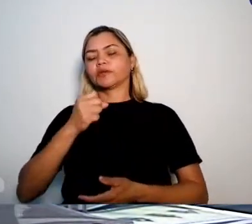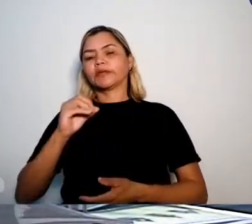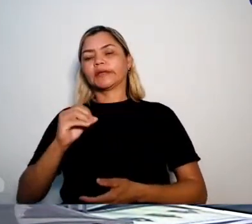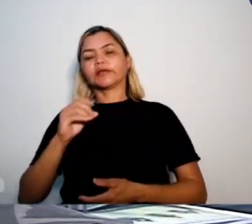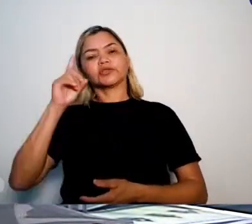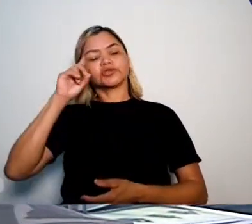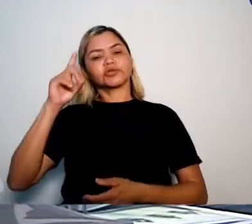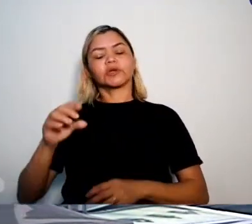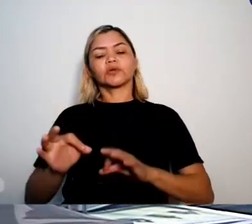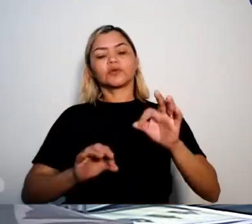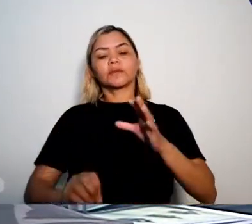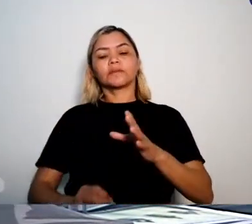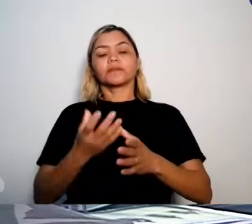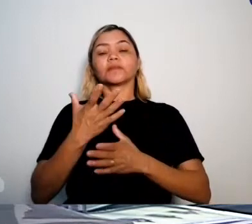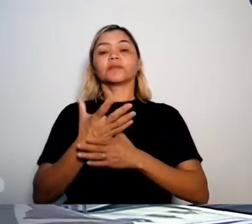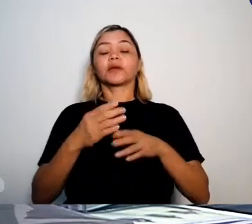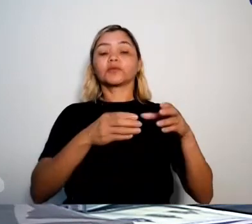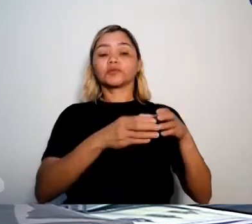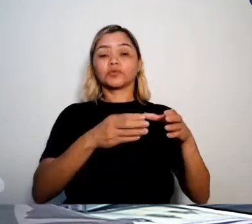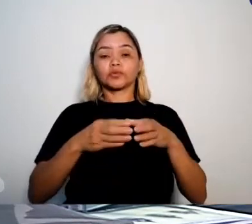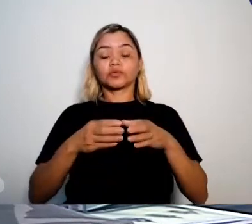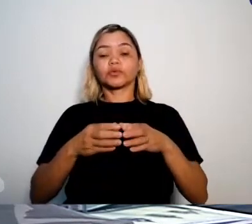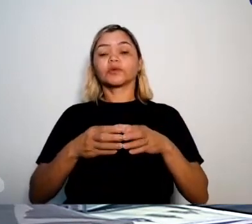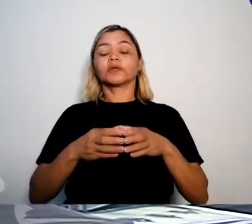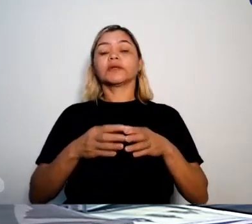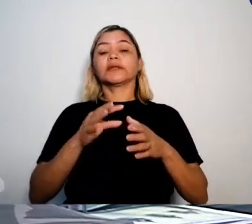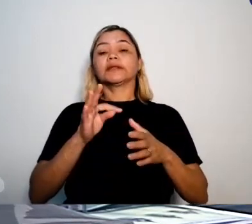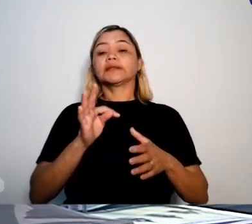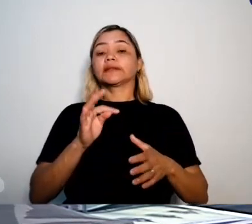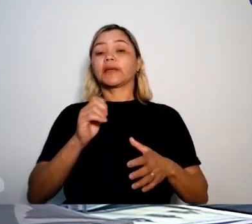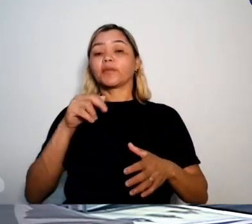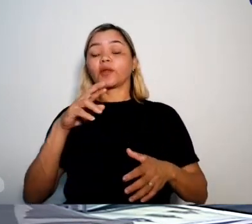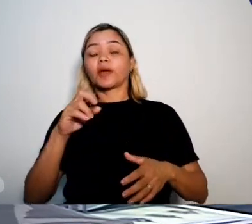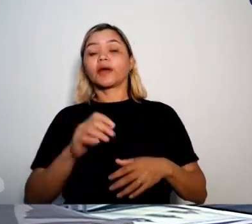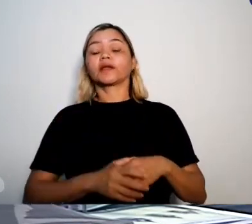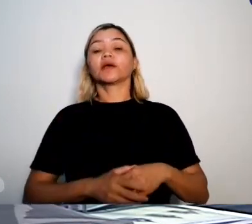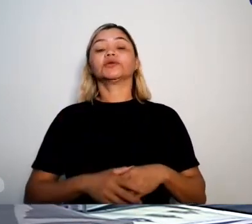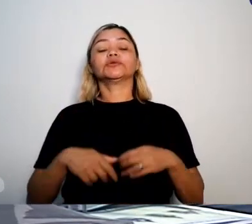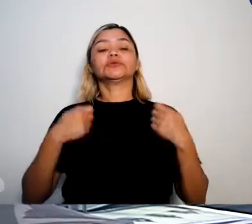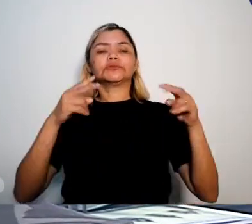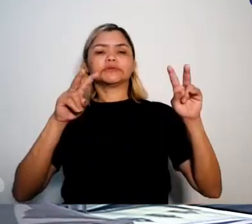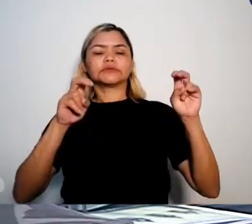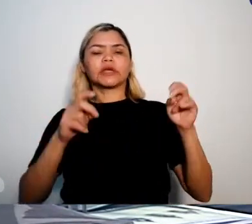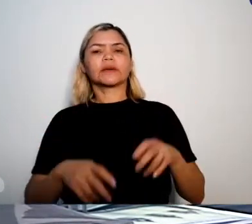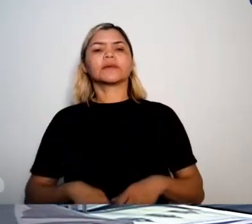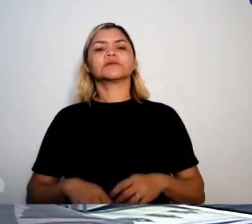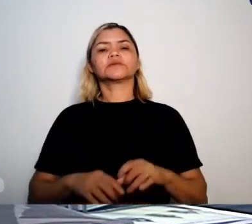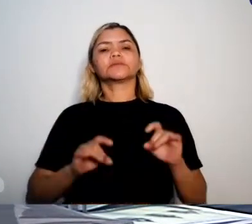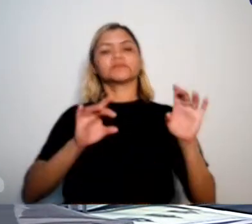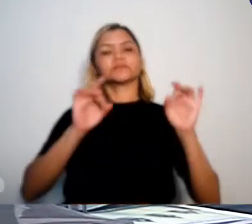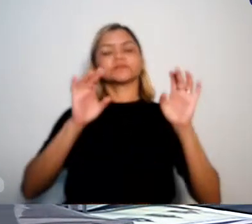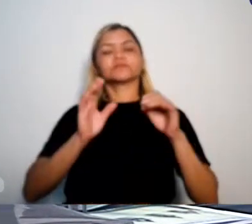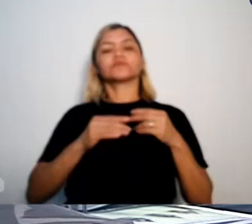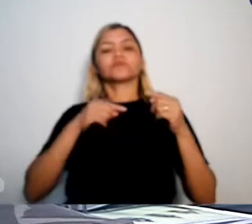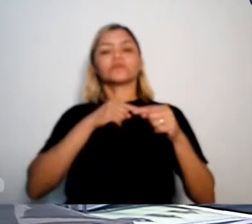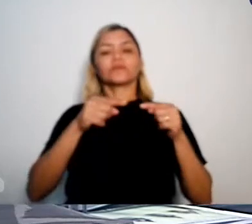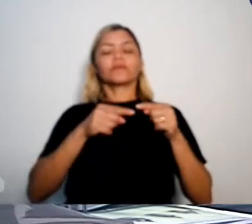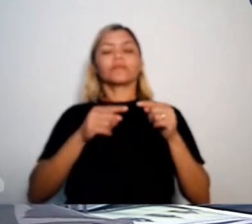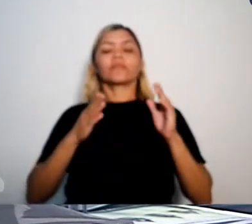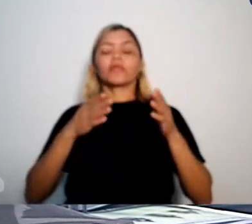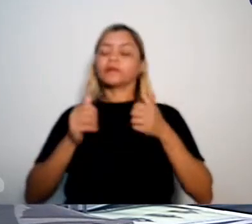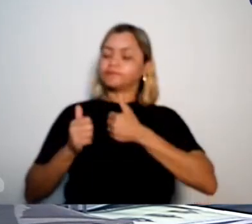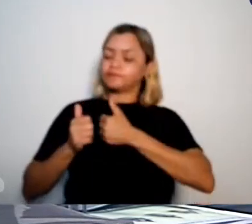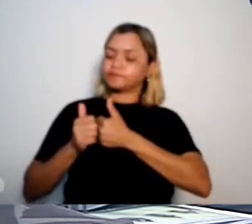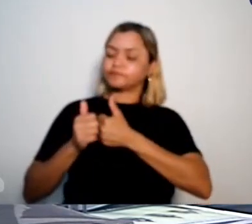funcionamento para que a Comissão Temporária de Assuntos Relevantes com a finalidade de acompanhar